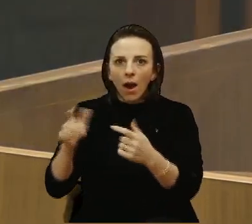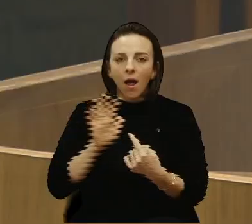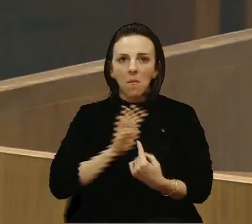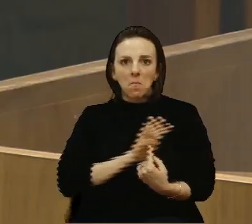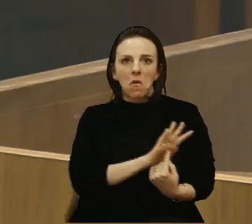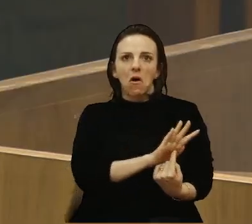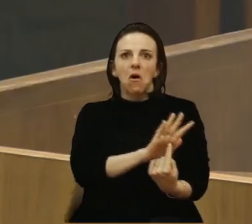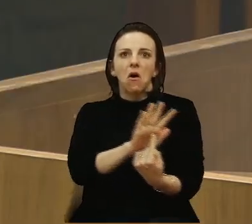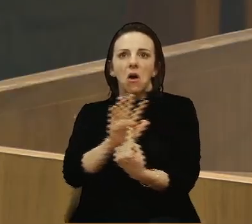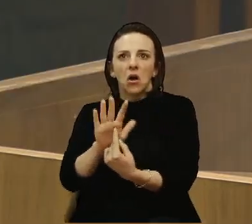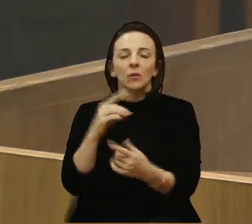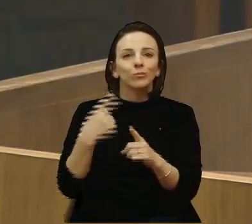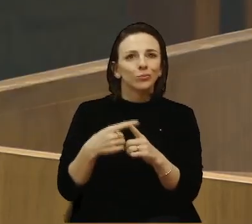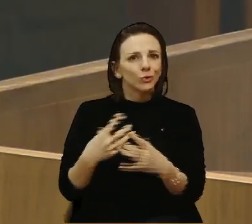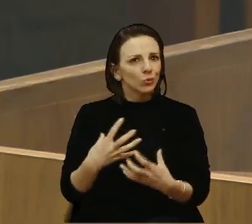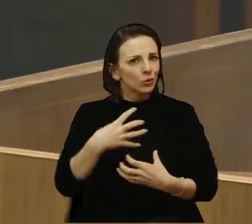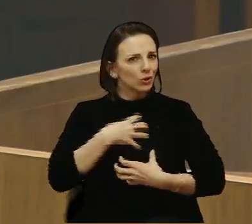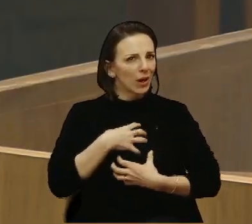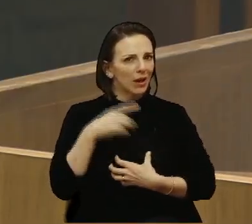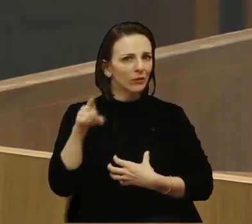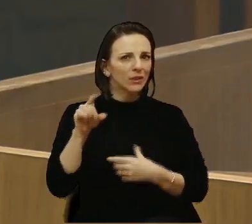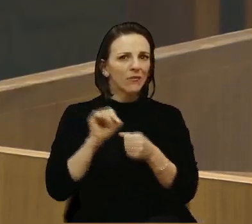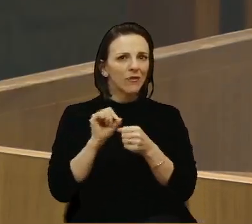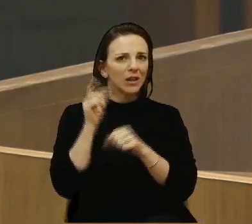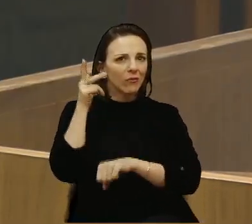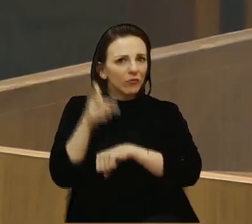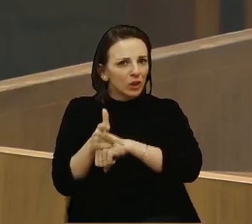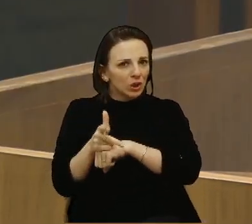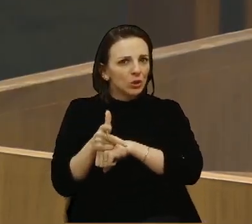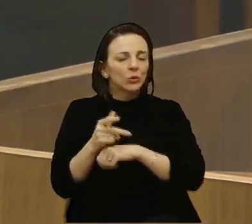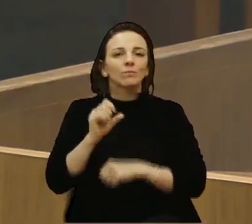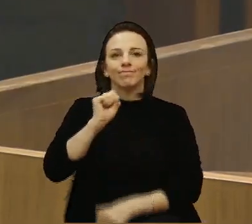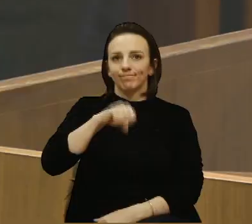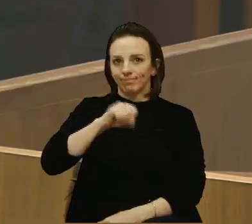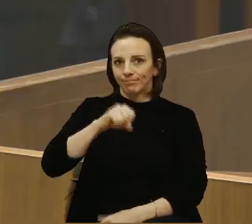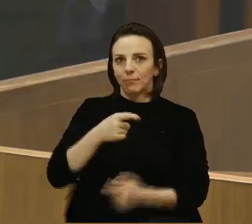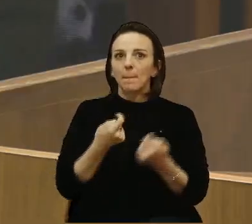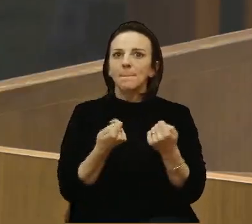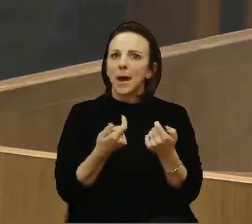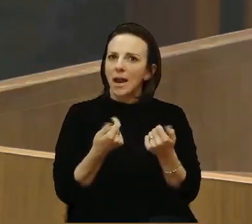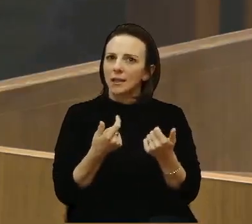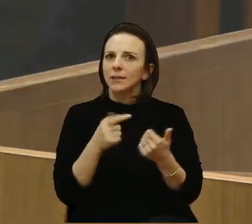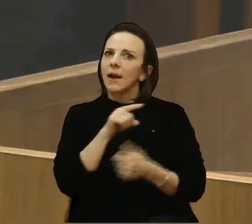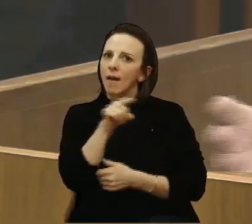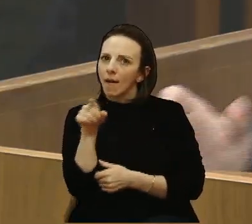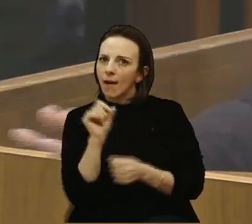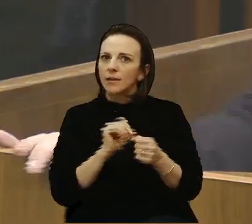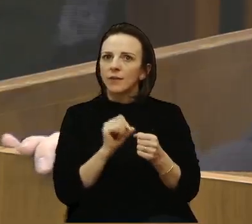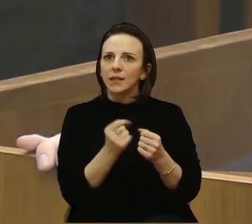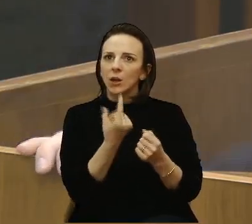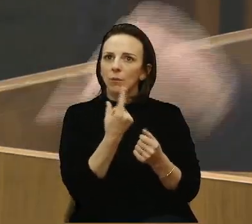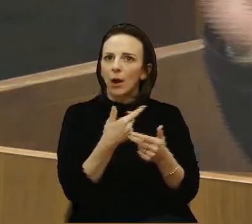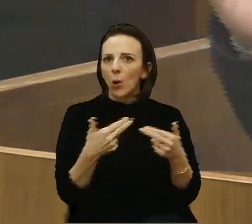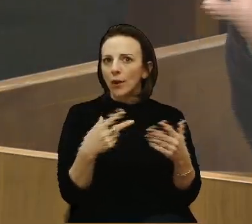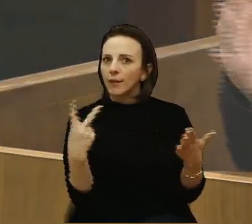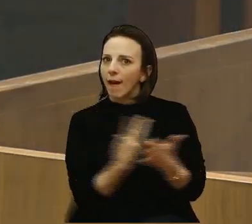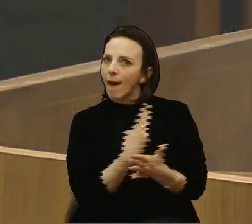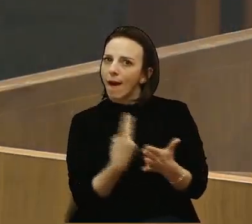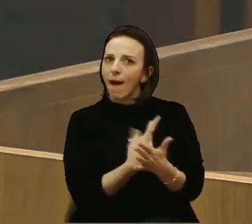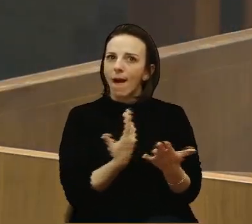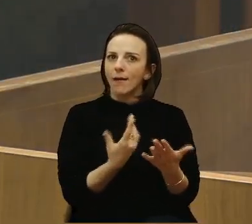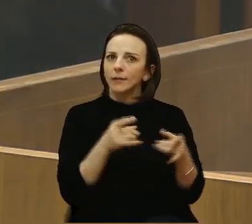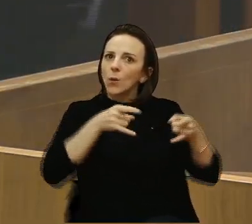vereador Iago, como o senhor fez o vídeo, sim, parecia que os trabalhadores estavam fazendo coisa errada no quarto, por exemplo. Insinuou